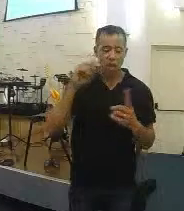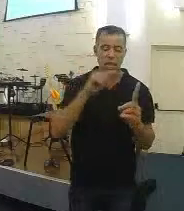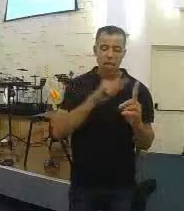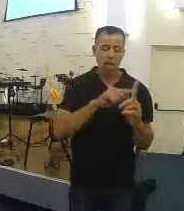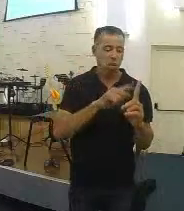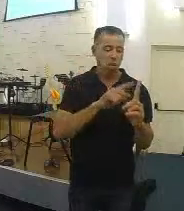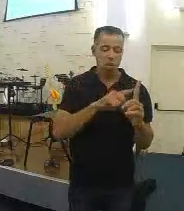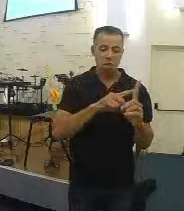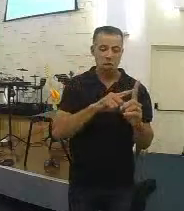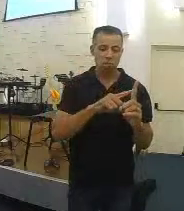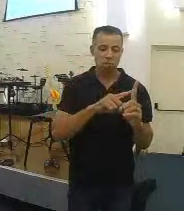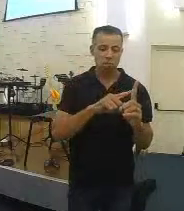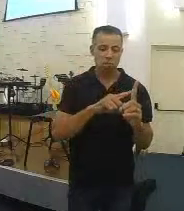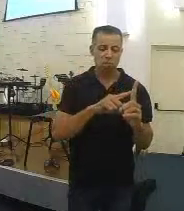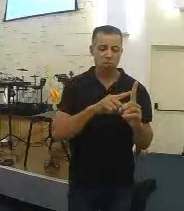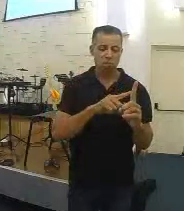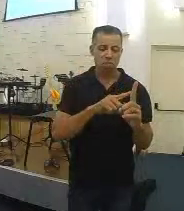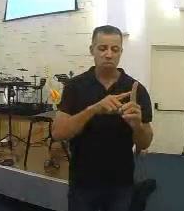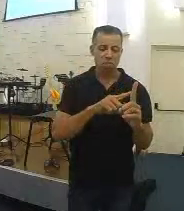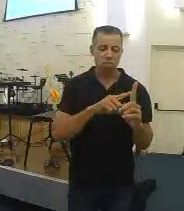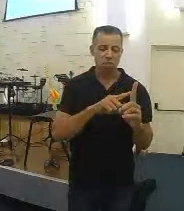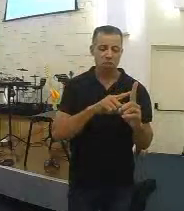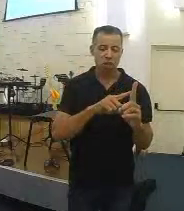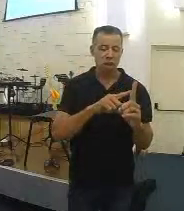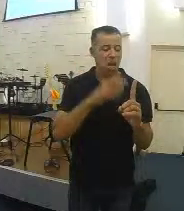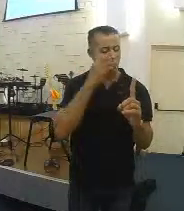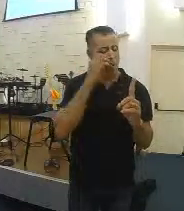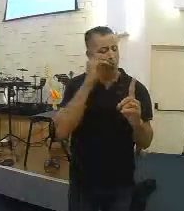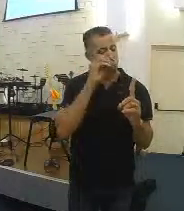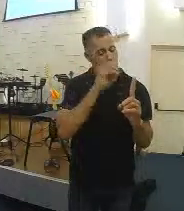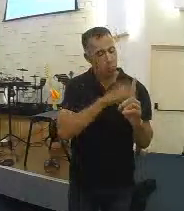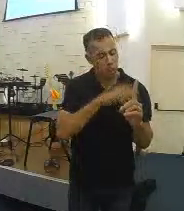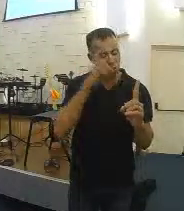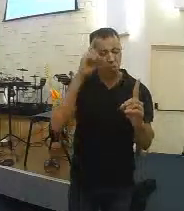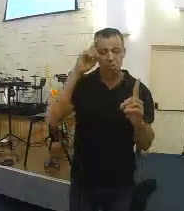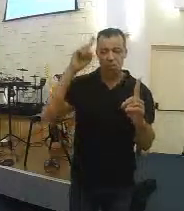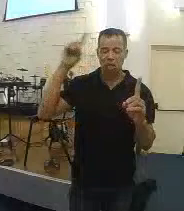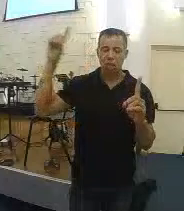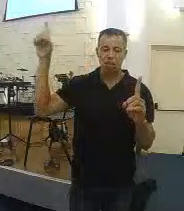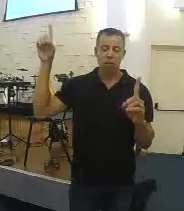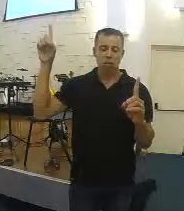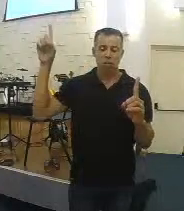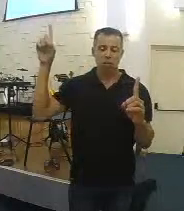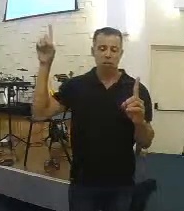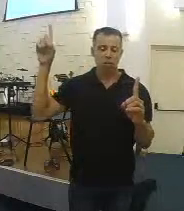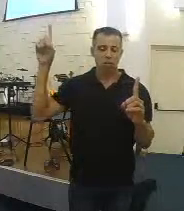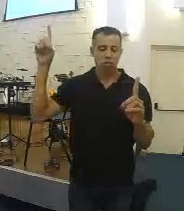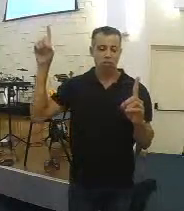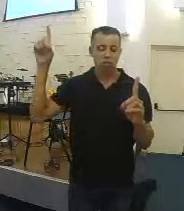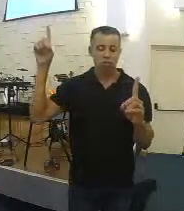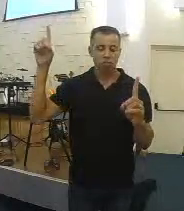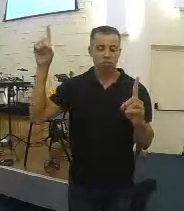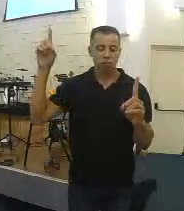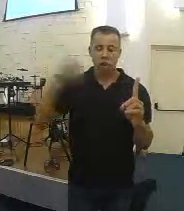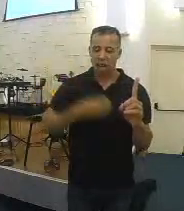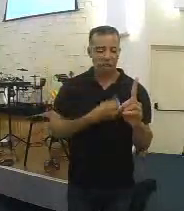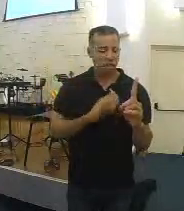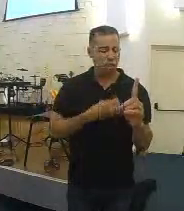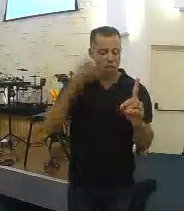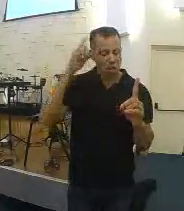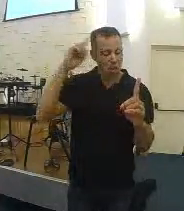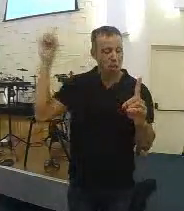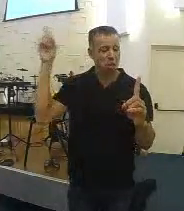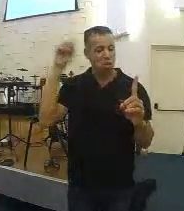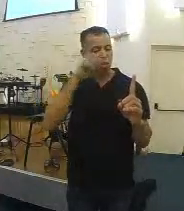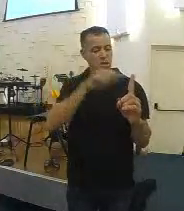nem Jonatas. Eles não entendiam que os seus talentos deveriam glorificar a Deus, e a vida que Deus lhes deu deveria